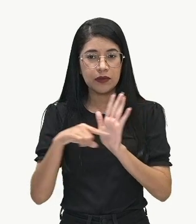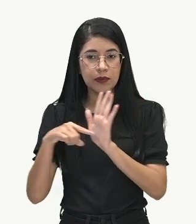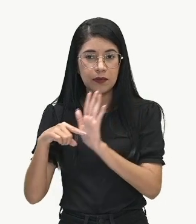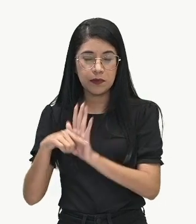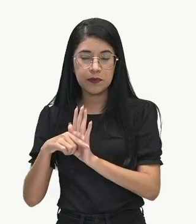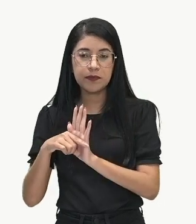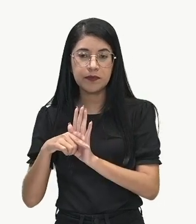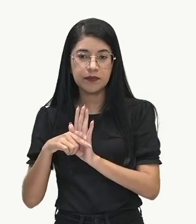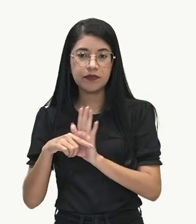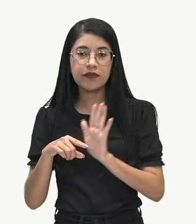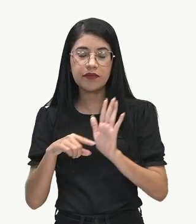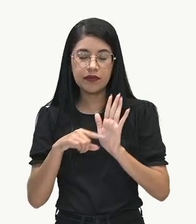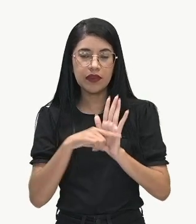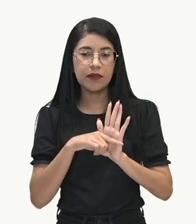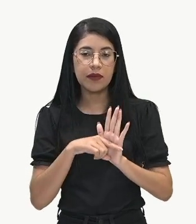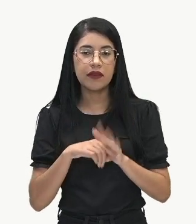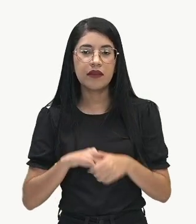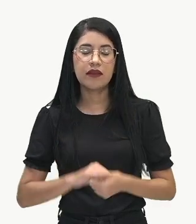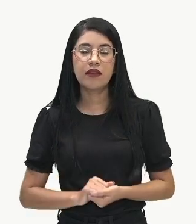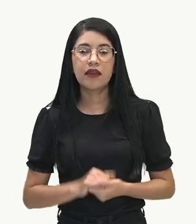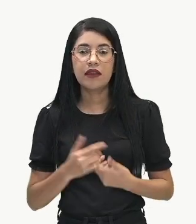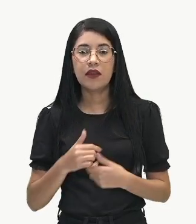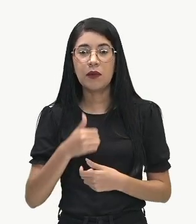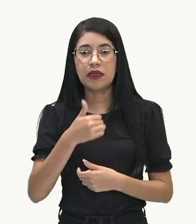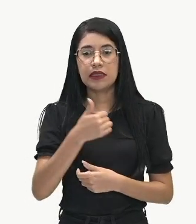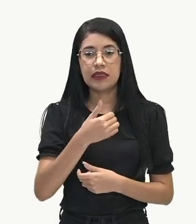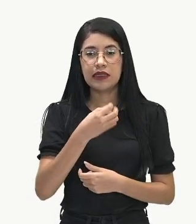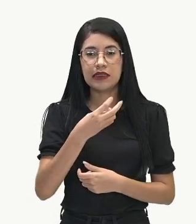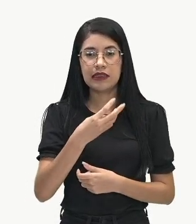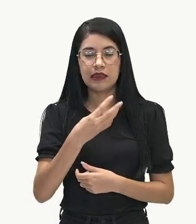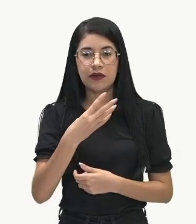Que vai dar menos